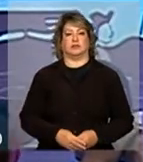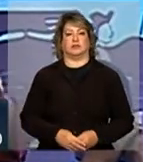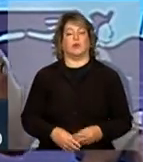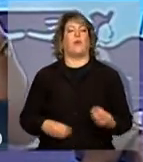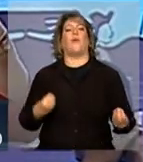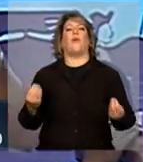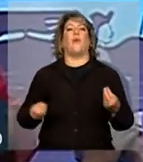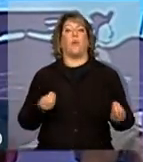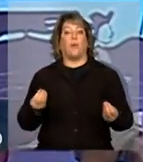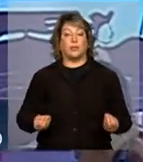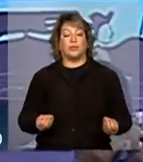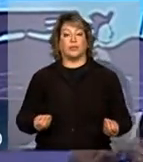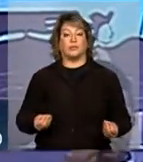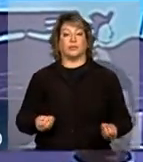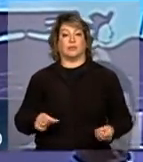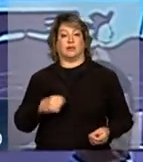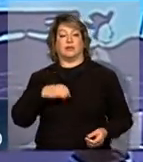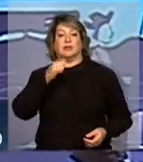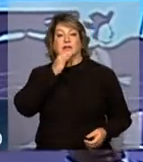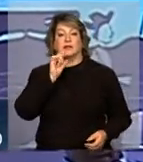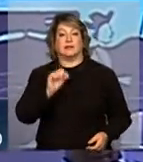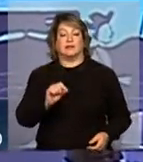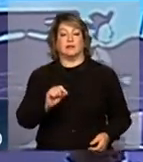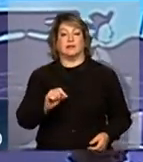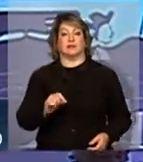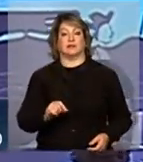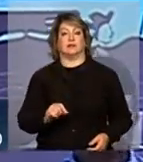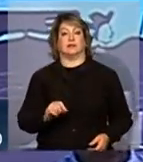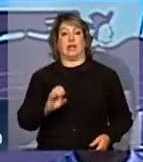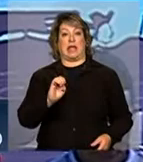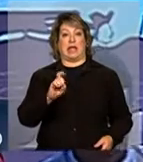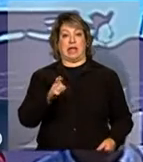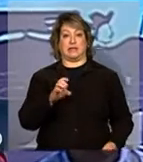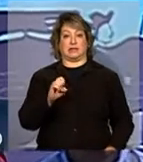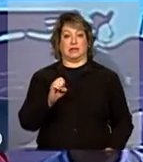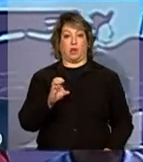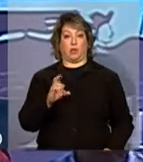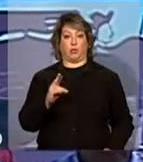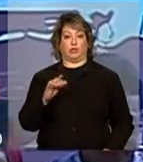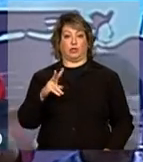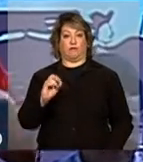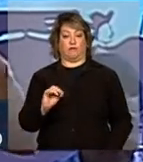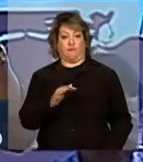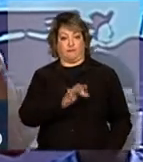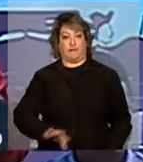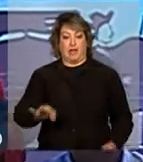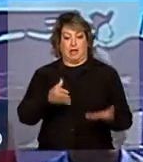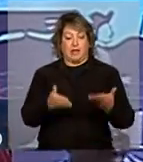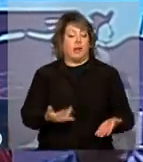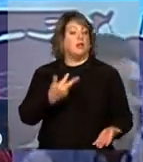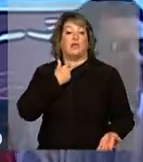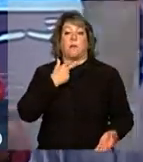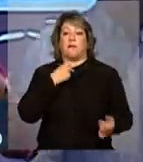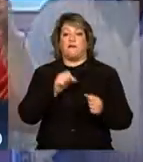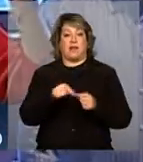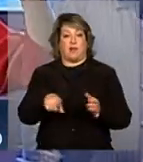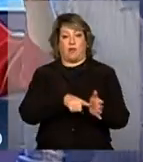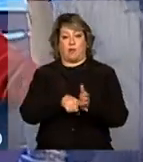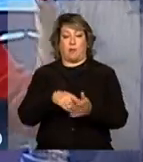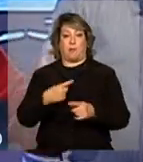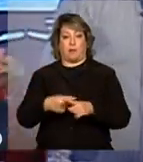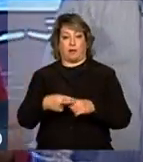Como o Executivo Federal não pode fazer essa consulta, porque